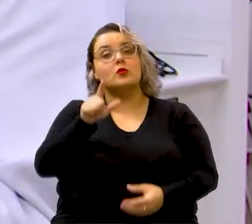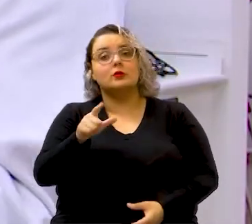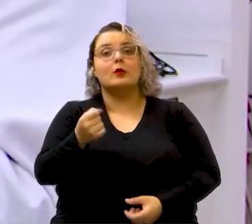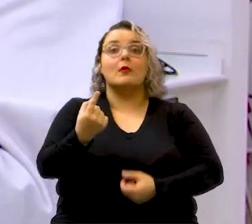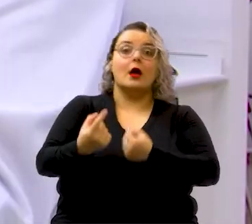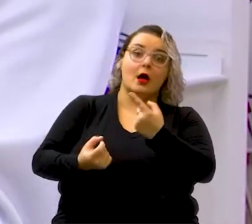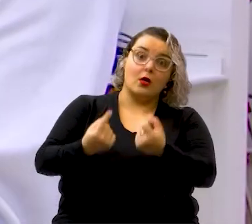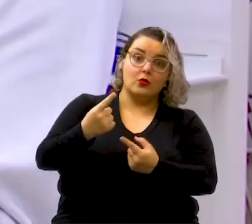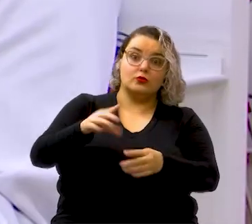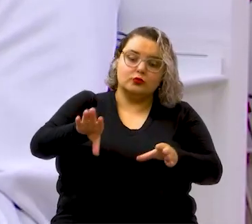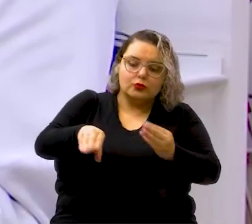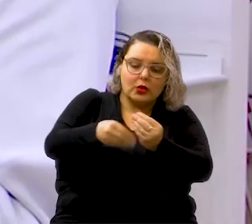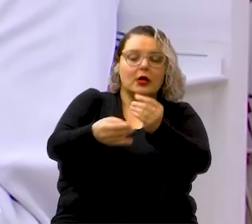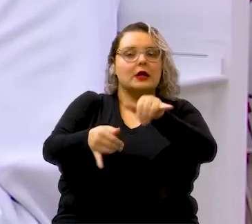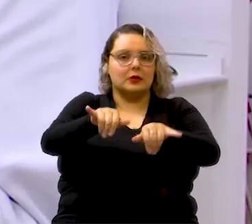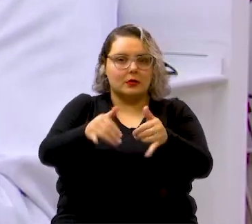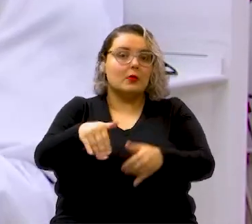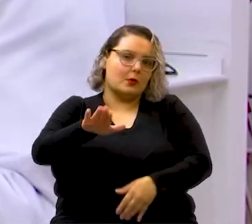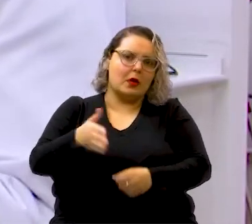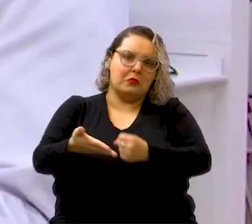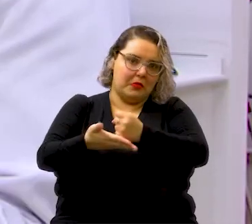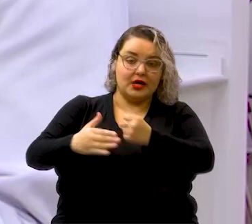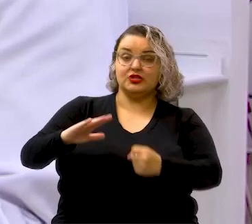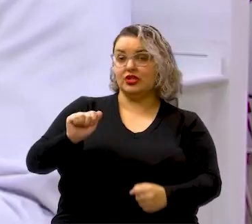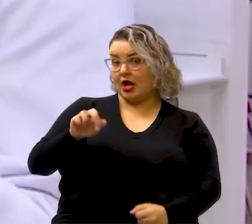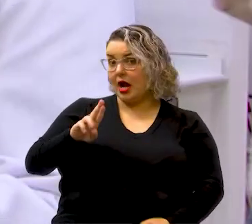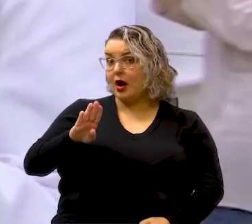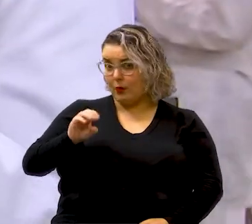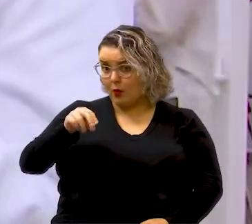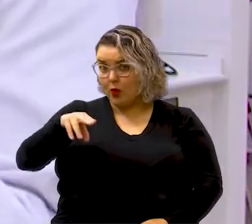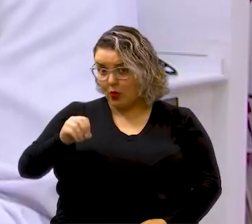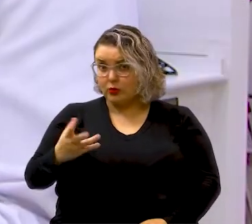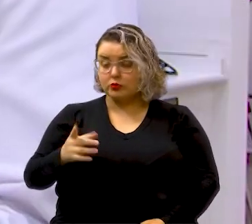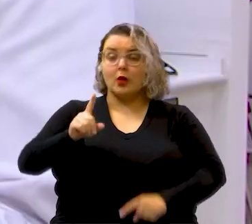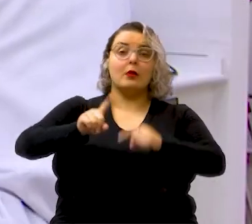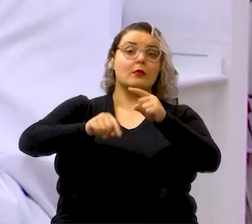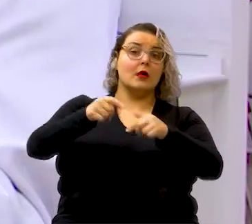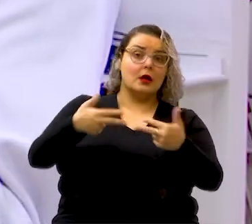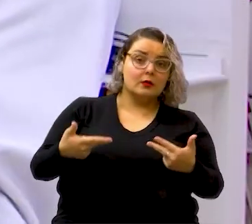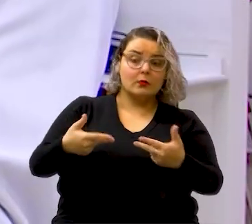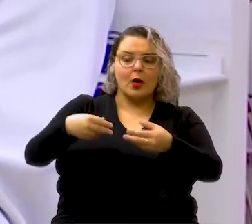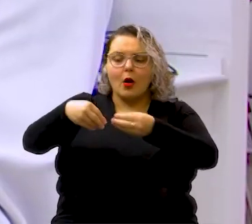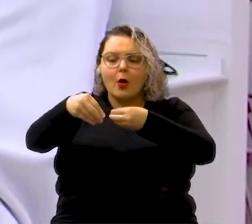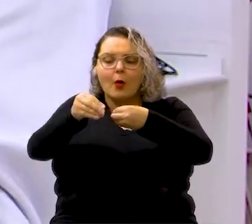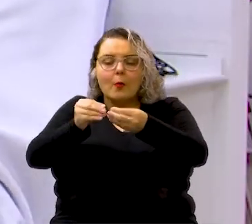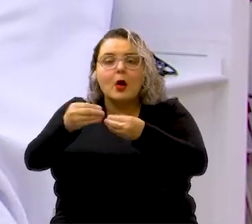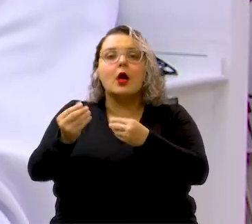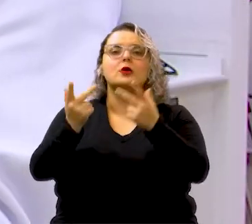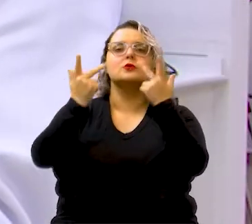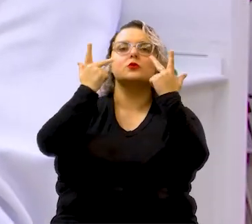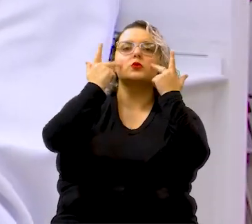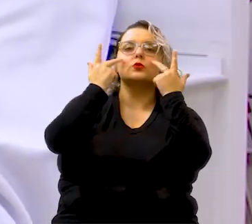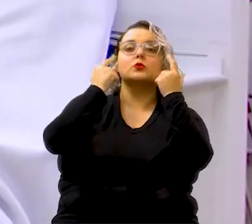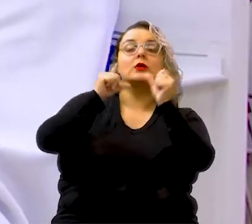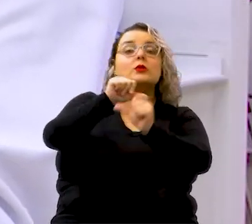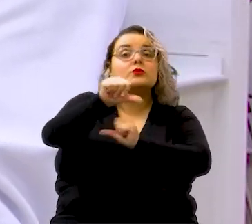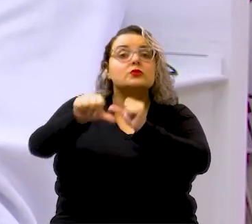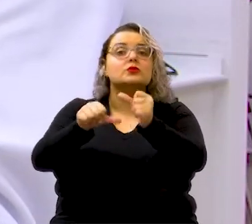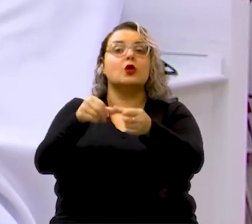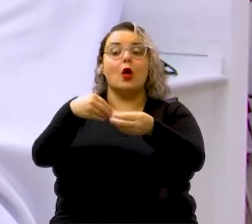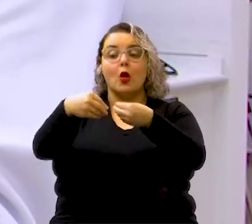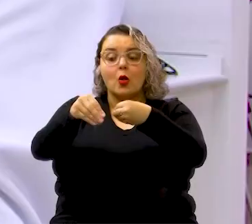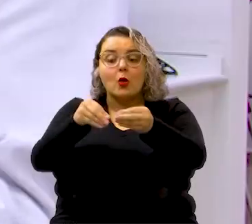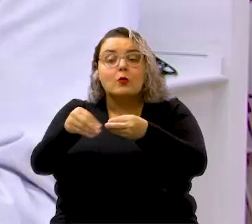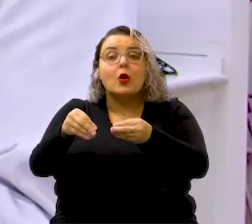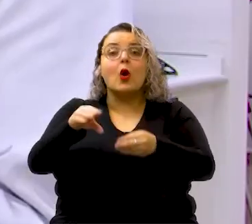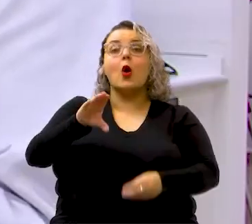colocar alguns aditivos à base de carbono, que são materiais que vão deixar esse plástico normal e transformar ele